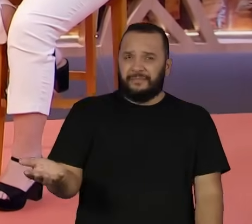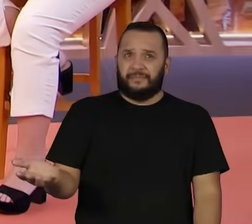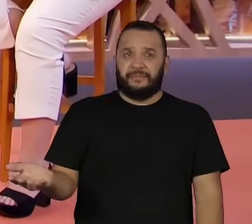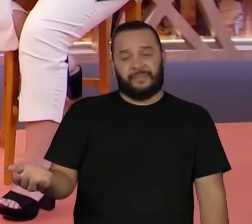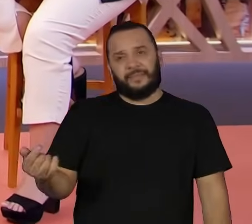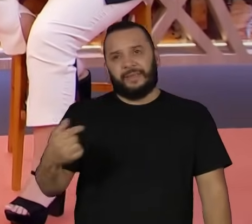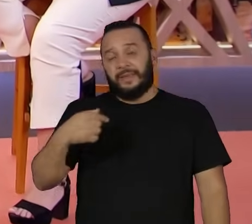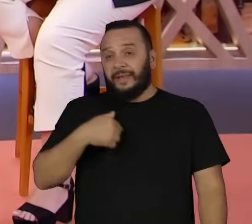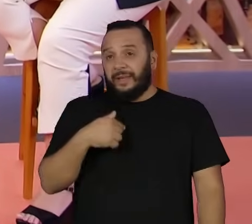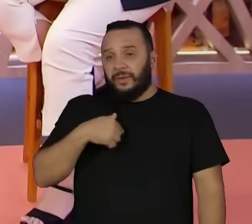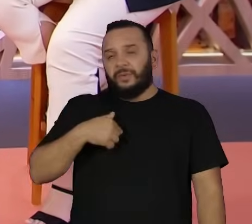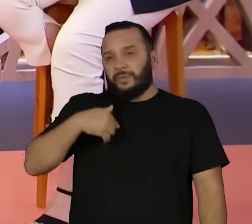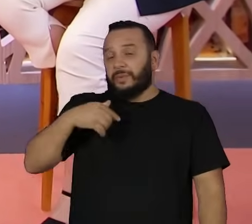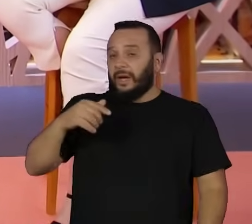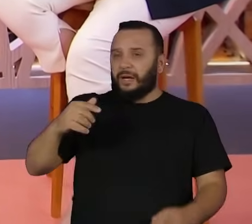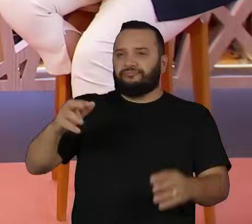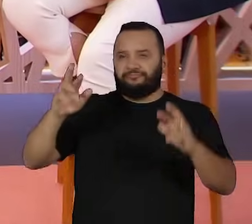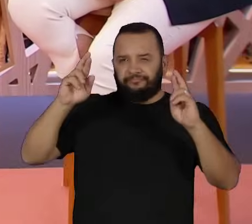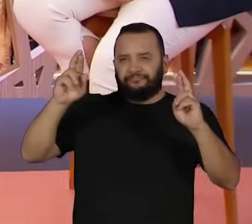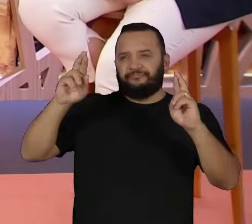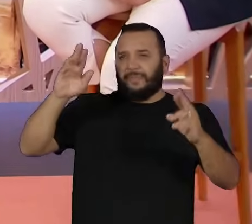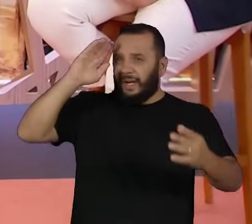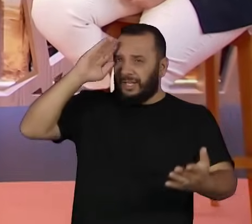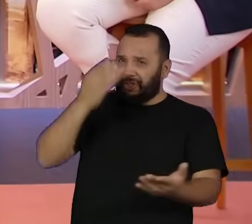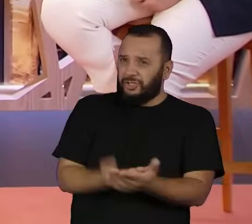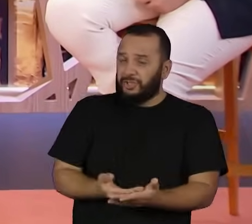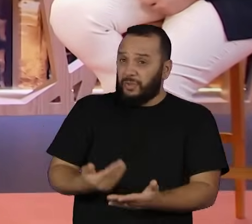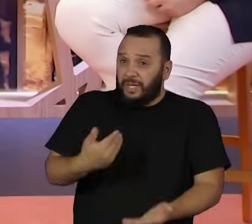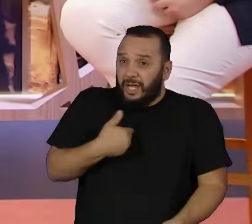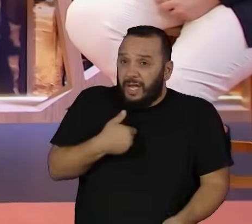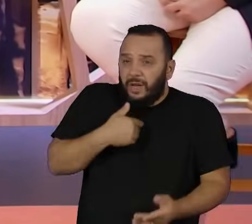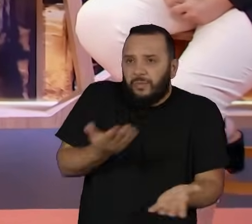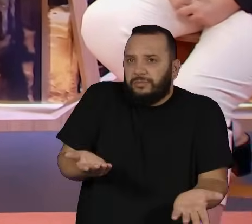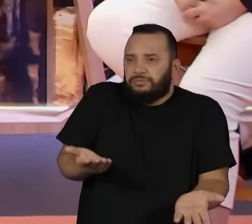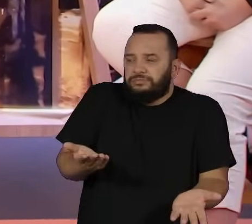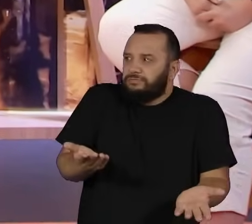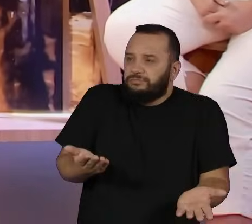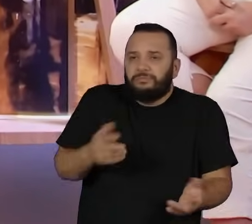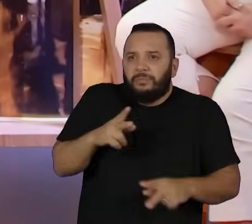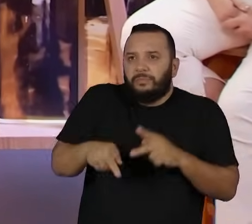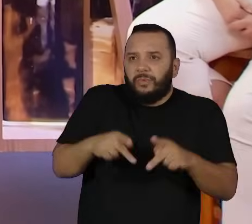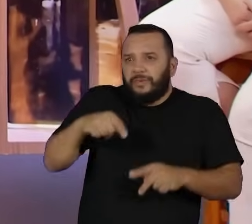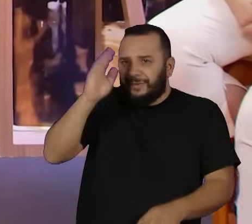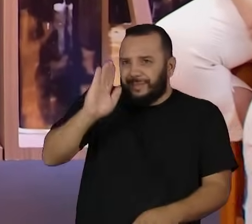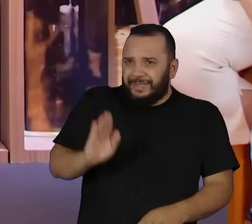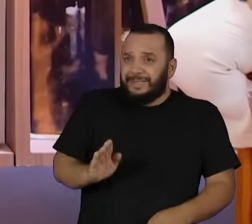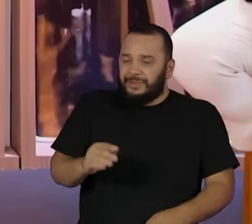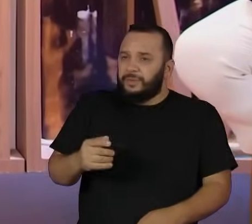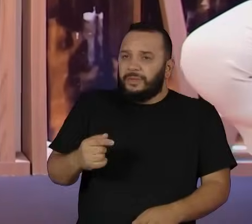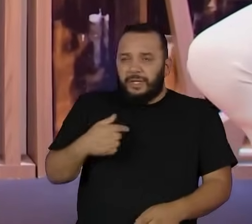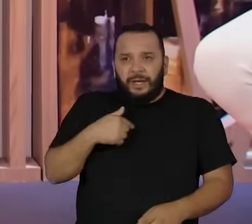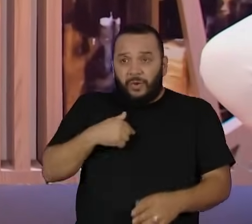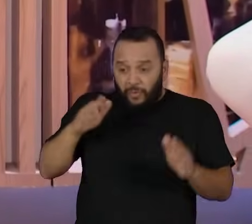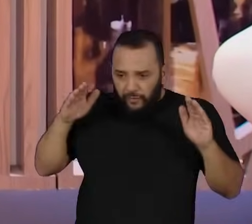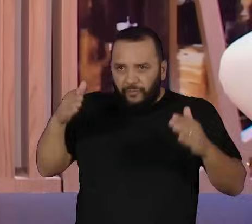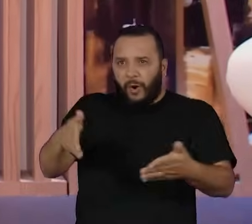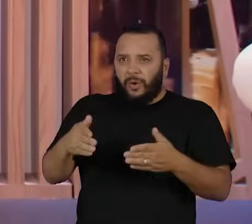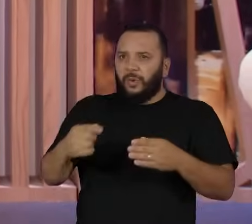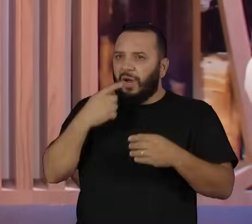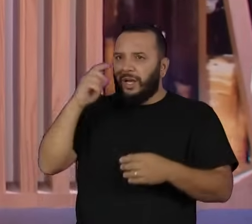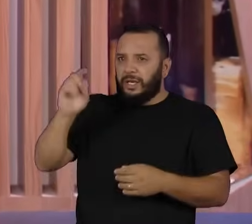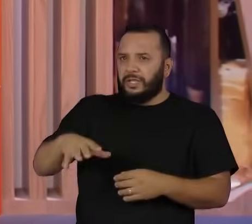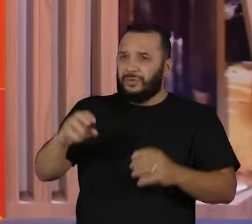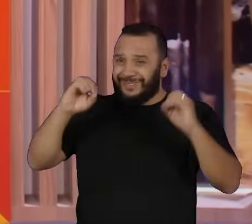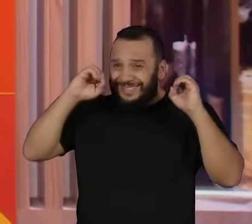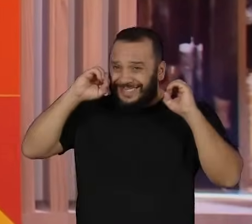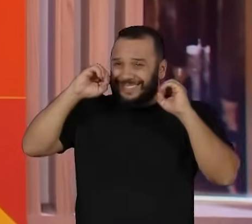mais pessimista possível, nós, enquanto sociedade brasileira, temos que ser aquela que vai mirar no lixo zero e vai alcançar